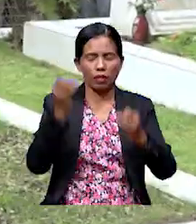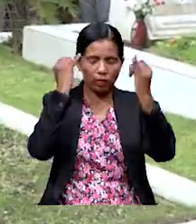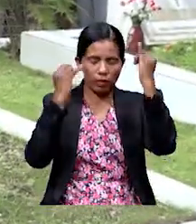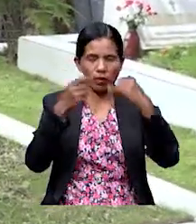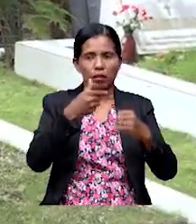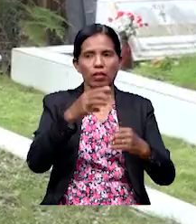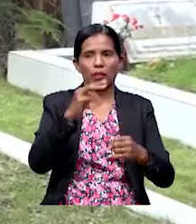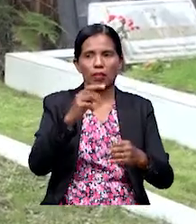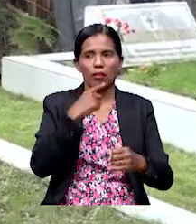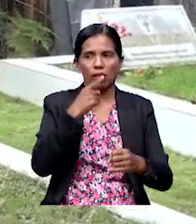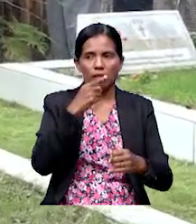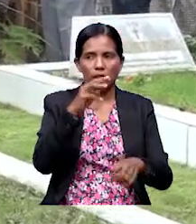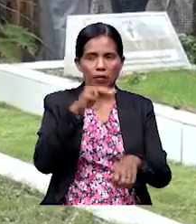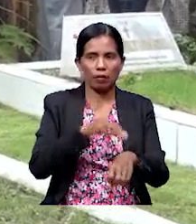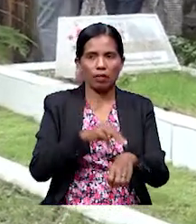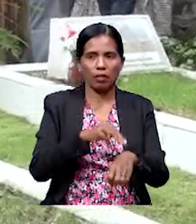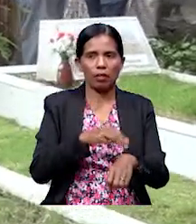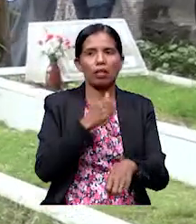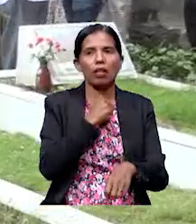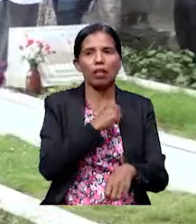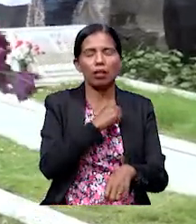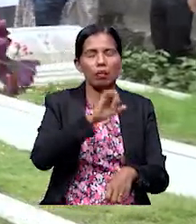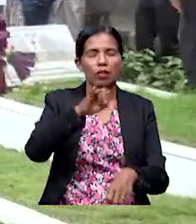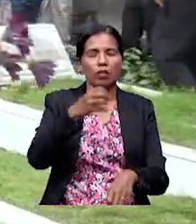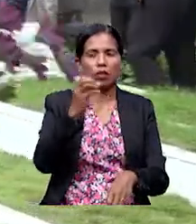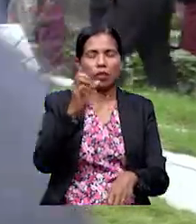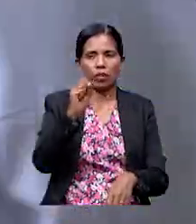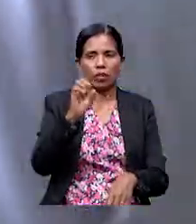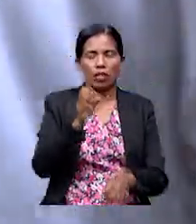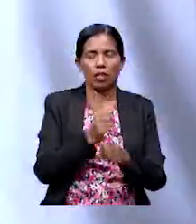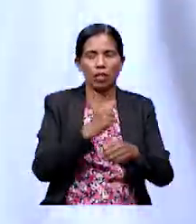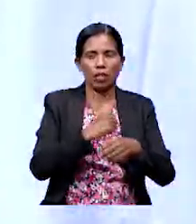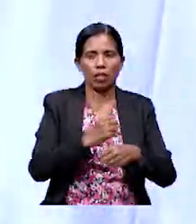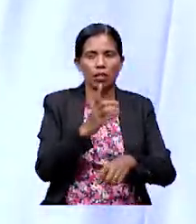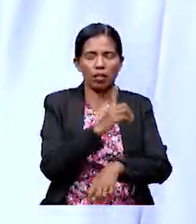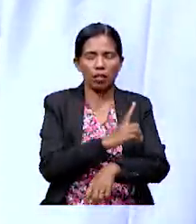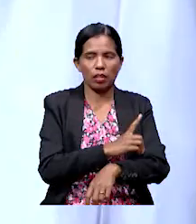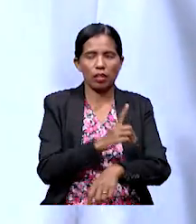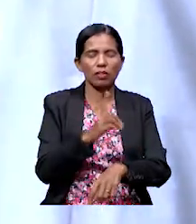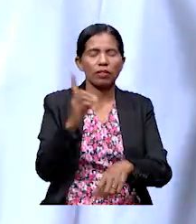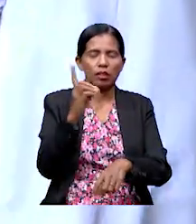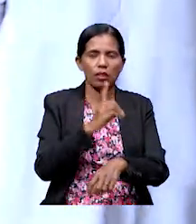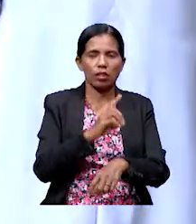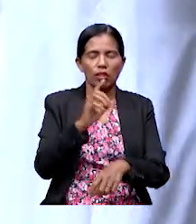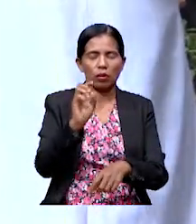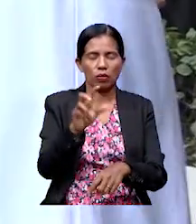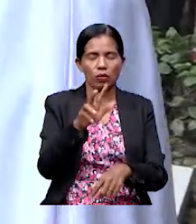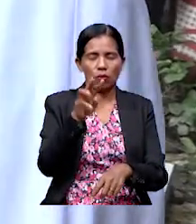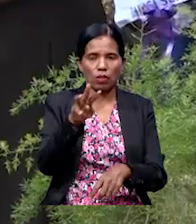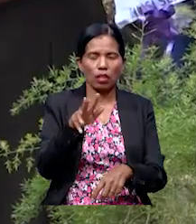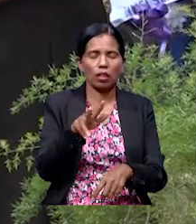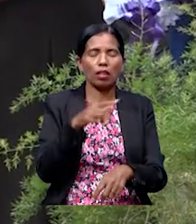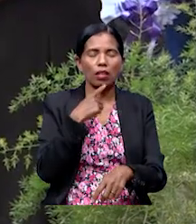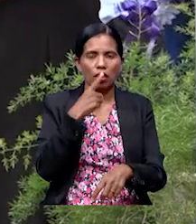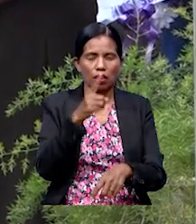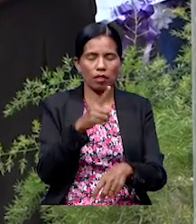GMN acessa, missa requen ba padre José Alves Martins, halau ona iha loron quarta-feira, tukusia liu minuto tolunulu dader,